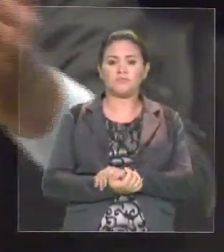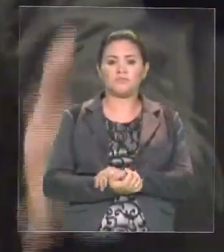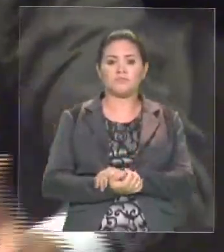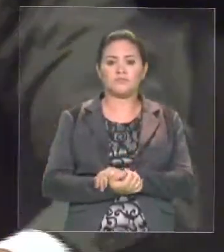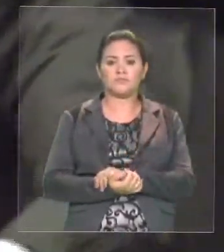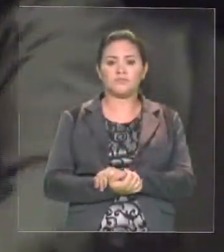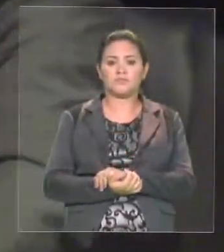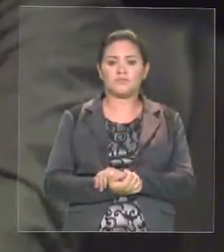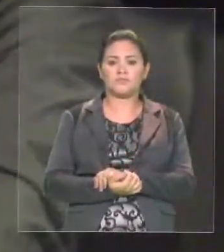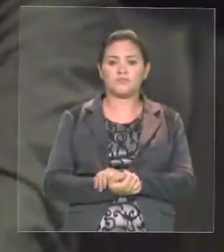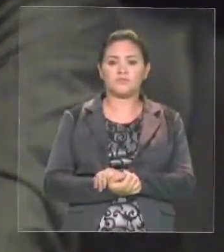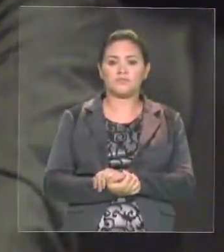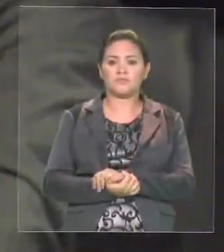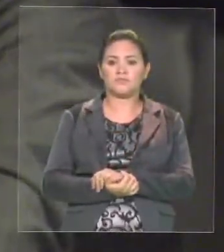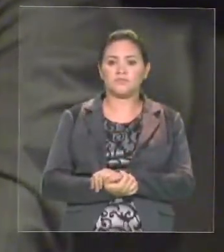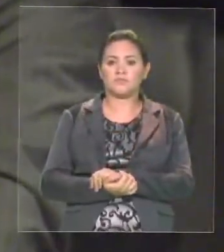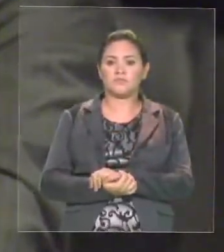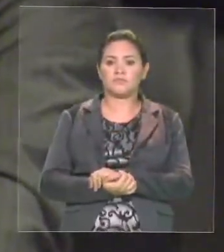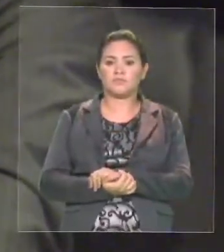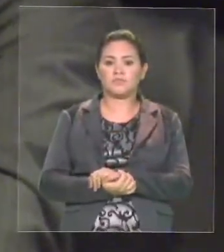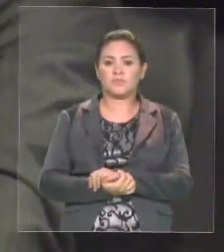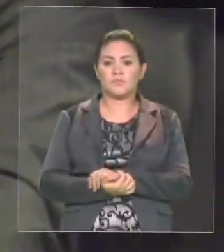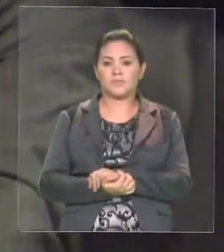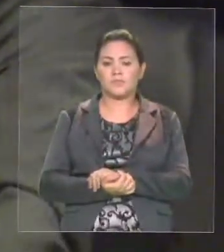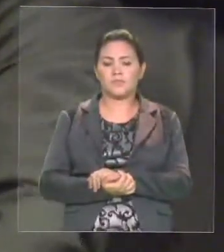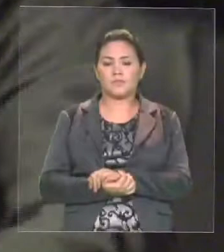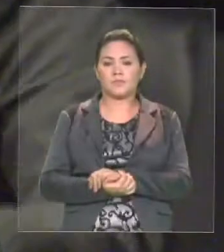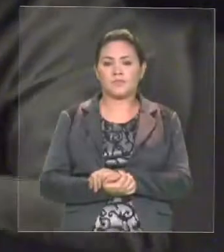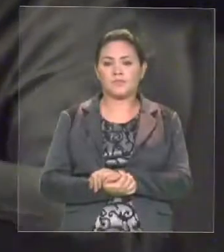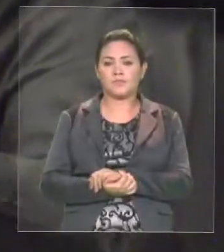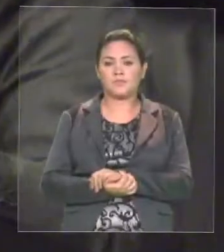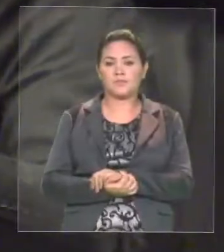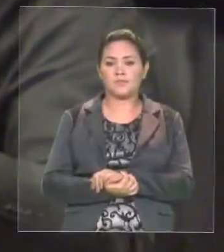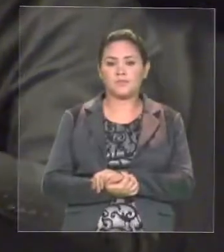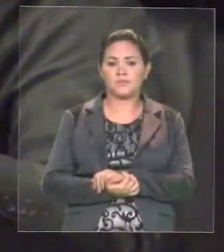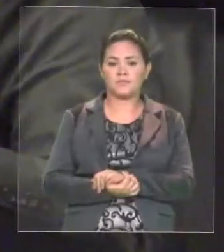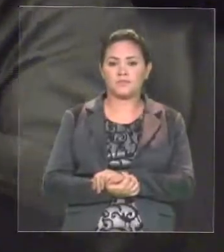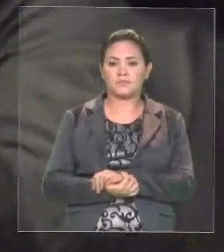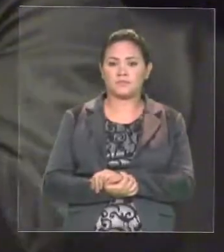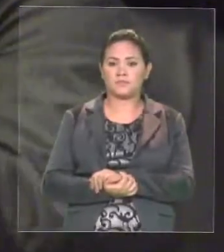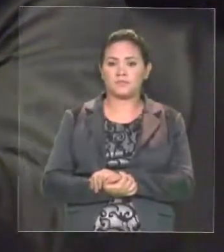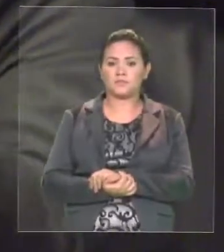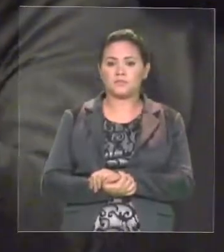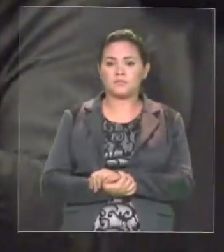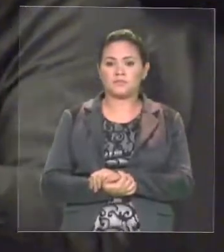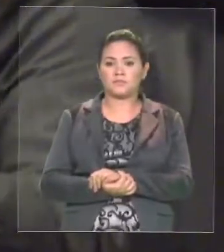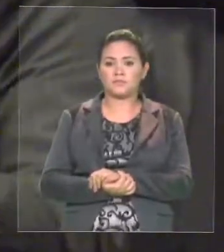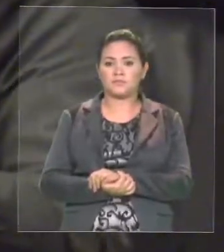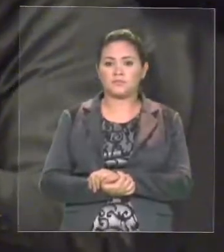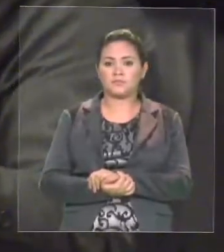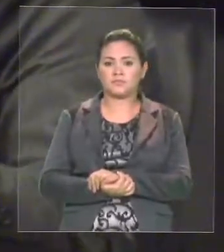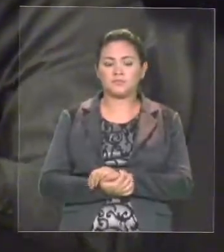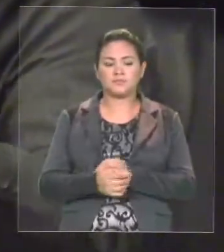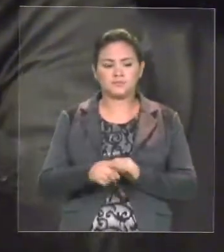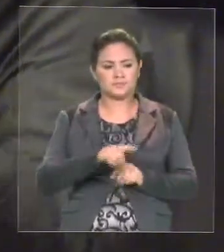para os pequenos e médios atacadistas. Mas você não pode ficar numa questão política, de interesse